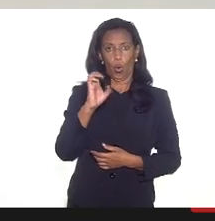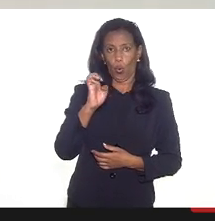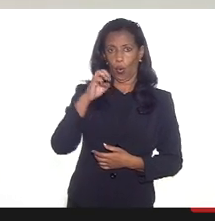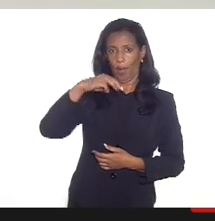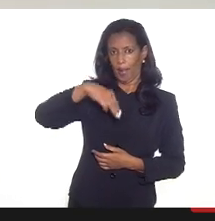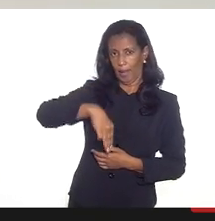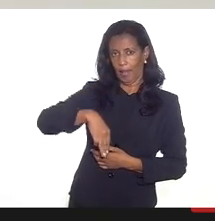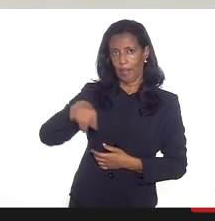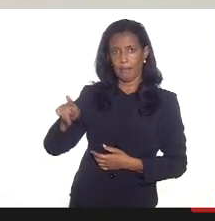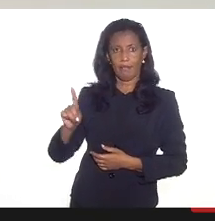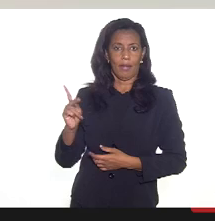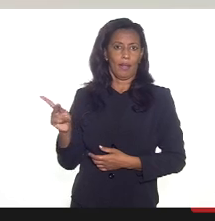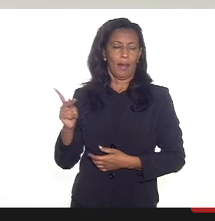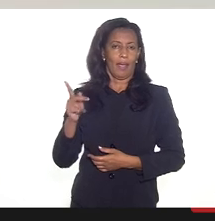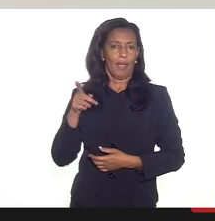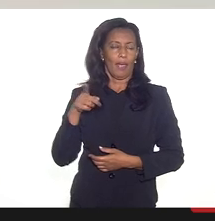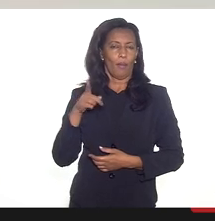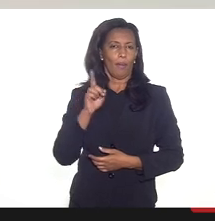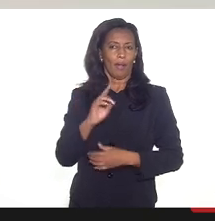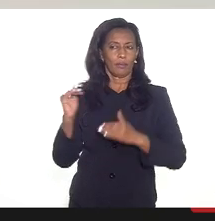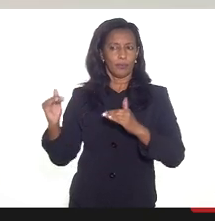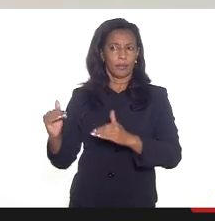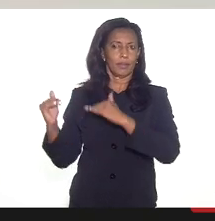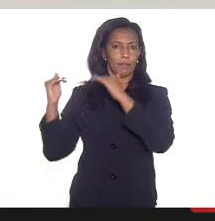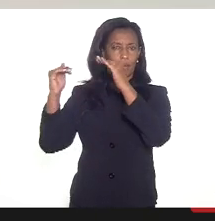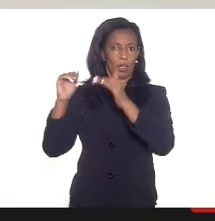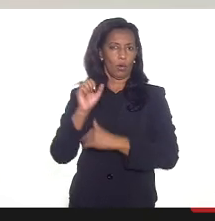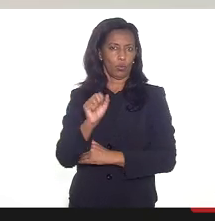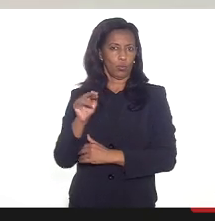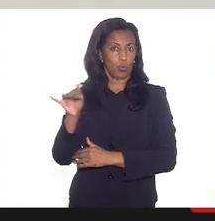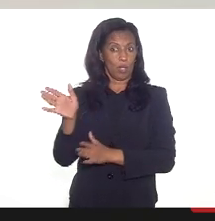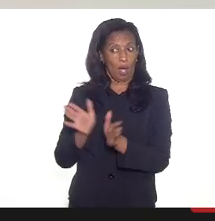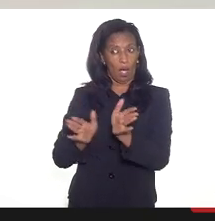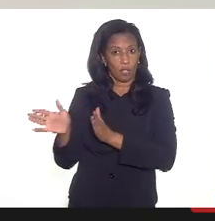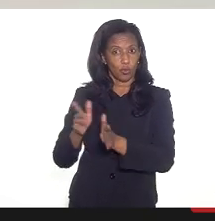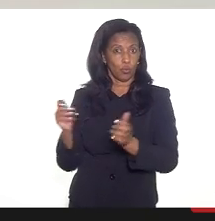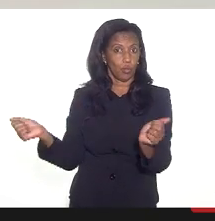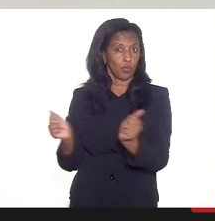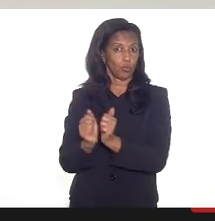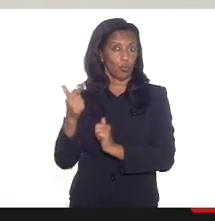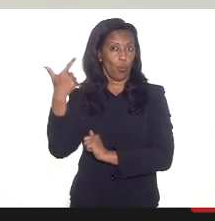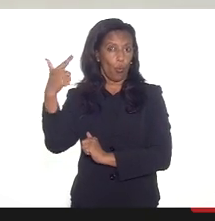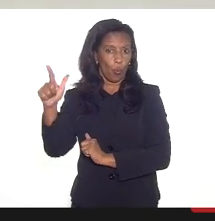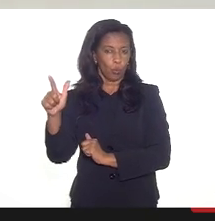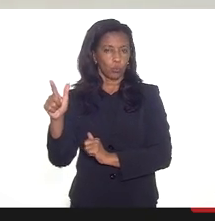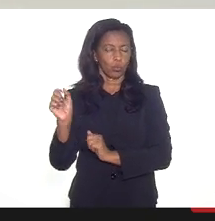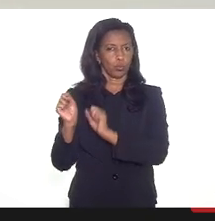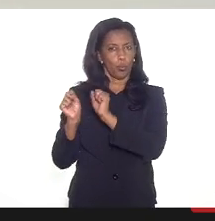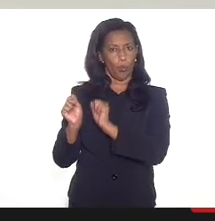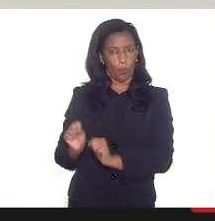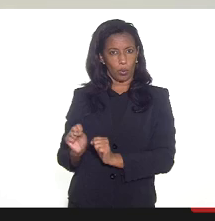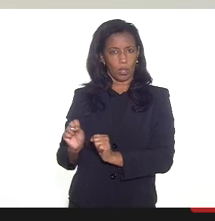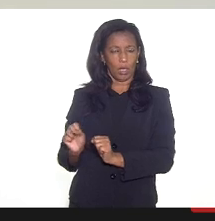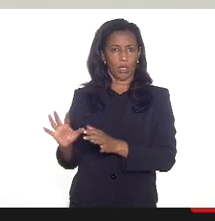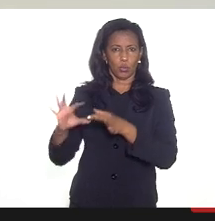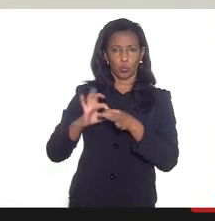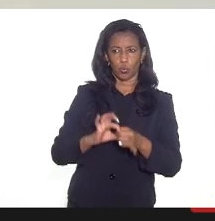que ela é presidida pela desembargadora Sueli Magalhães Lopes, que articula com outros órgãos, como a Polícia